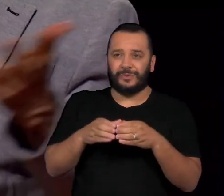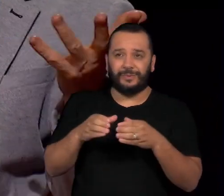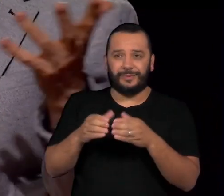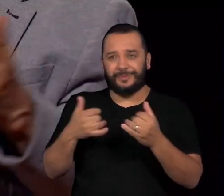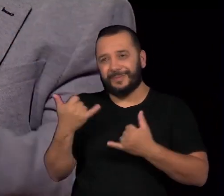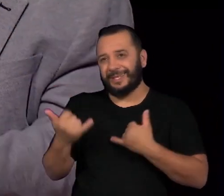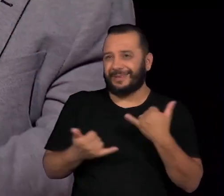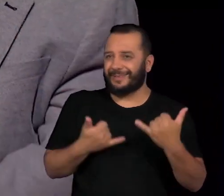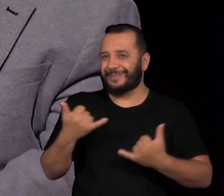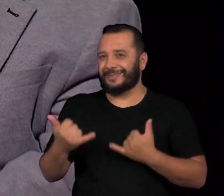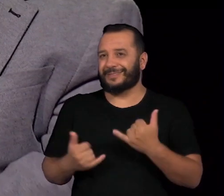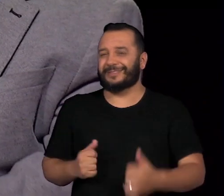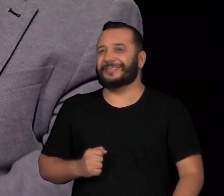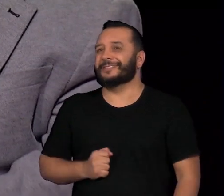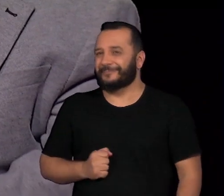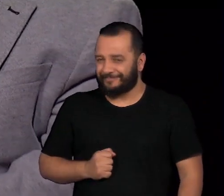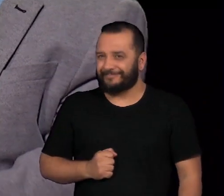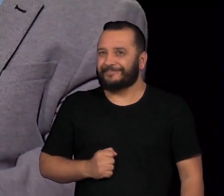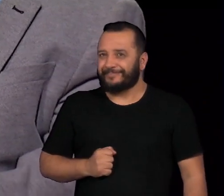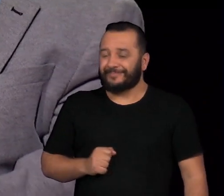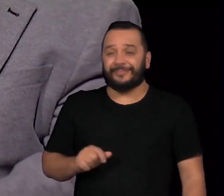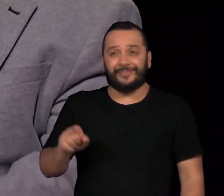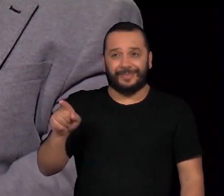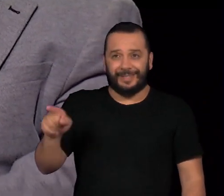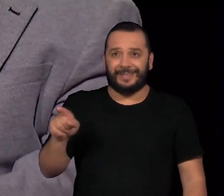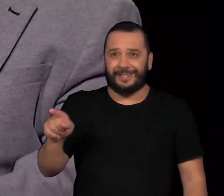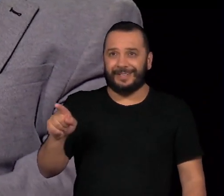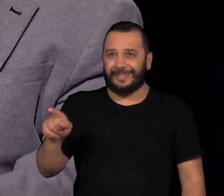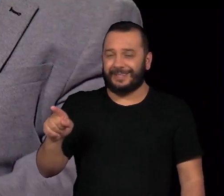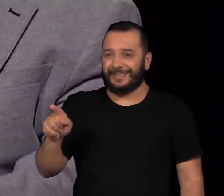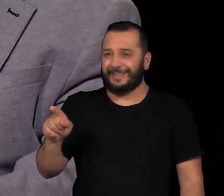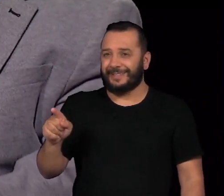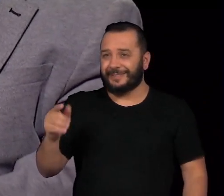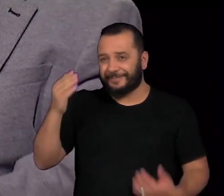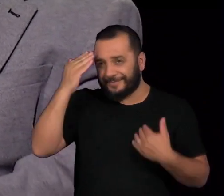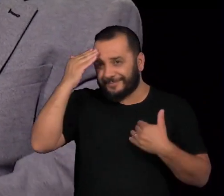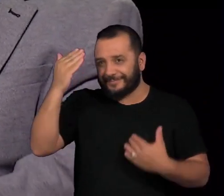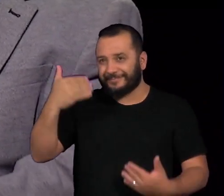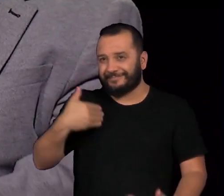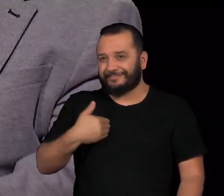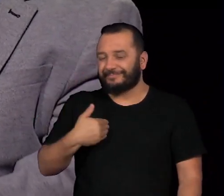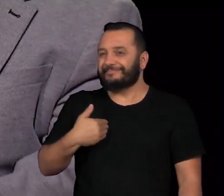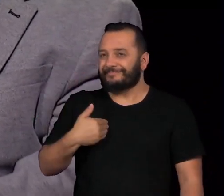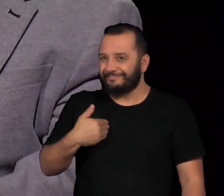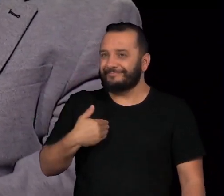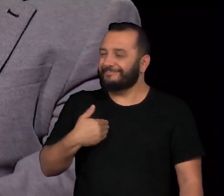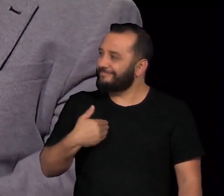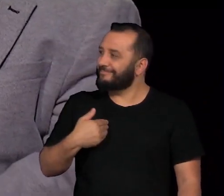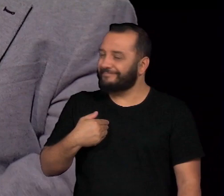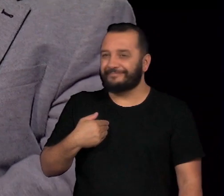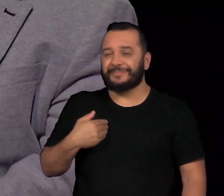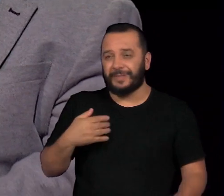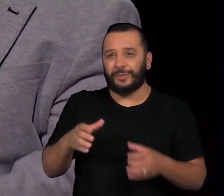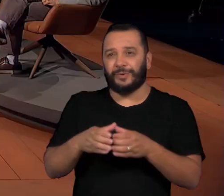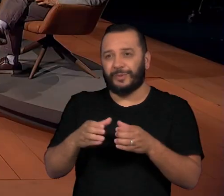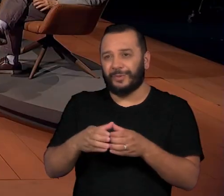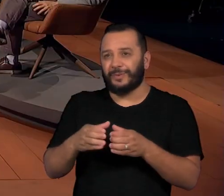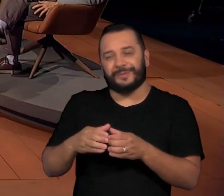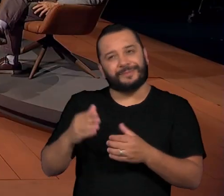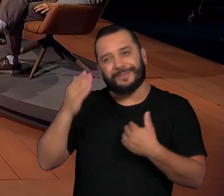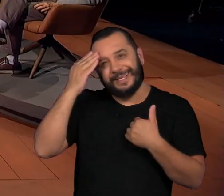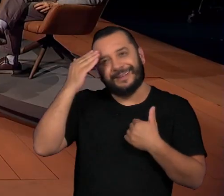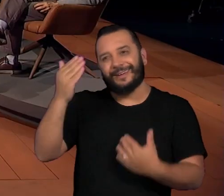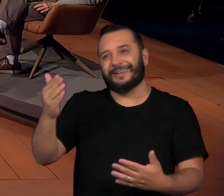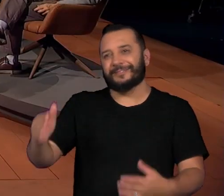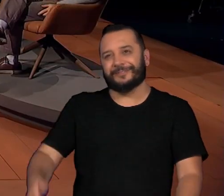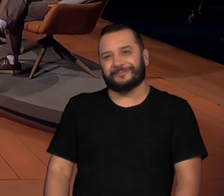e e ele dar crédito então pro aprendizado lá no brincante é um é uma glória pro Instituto